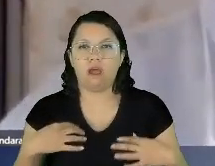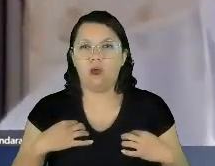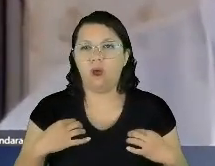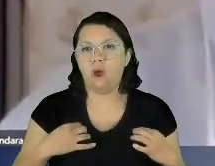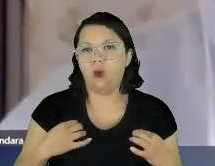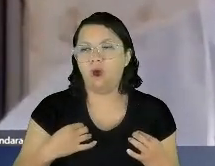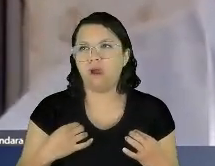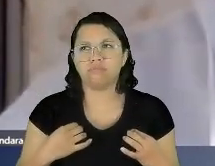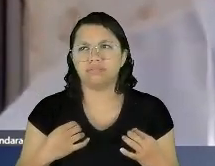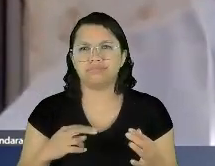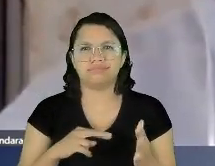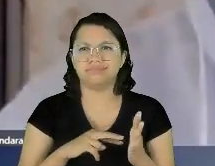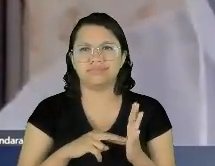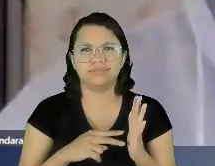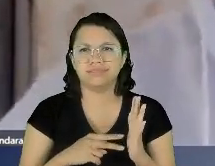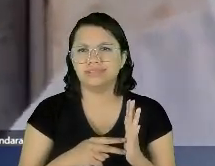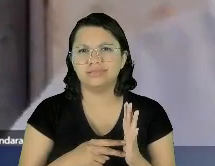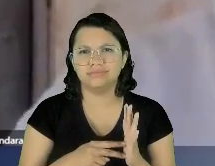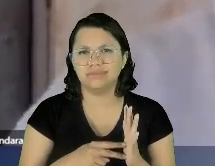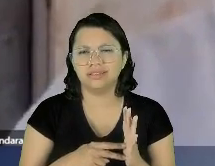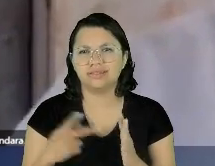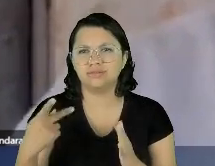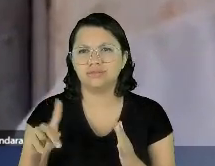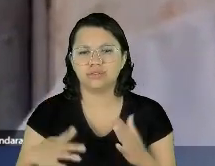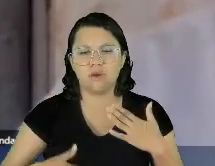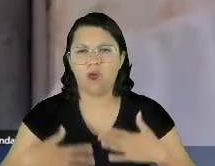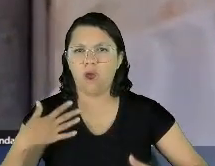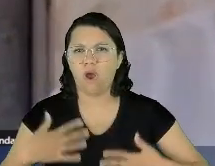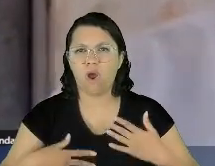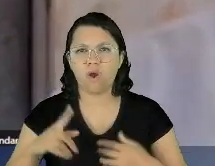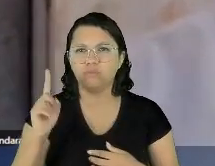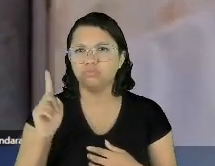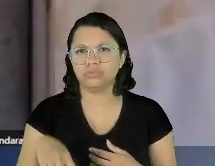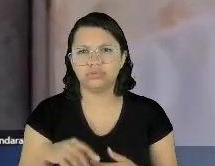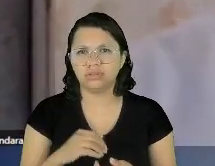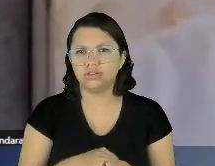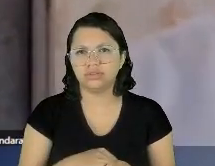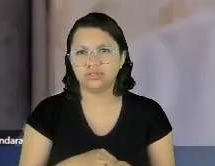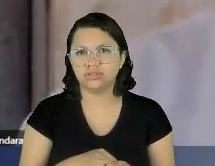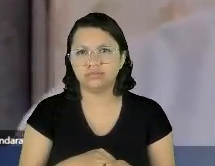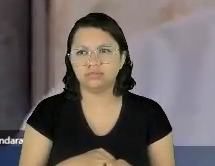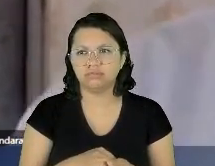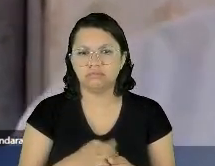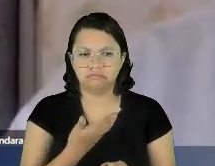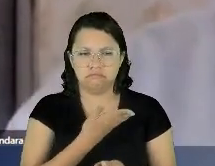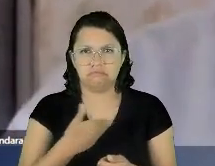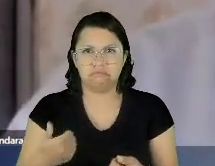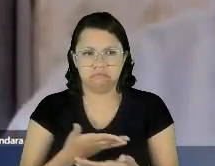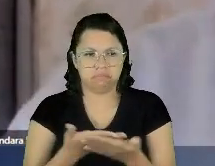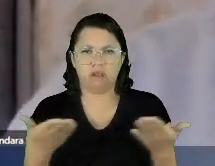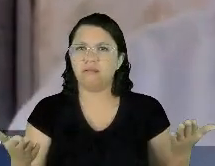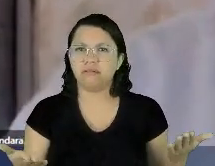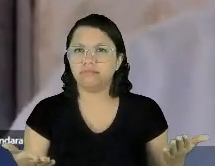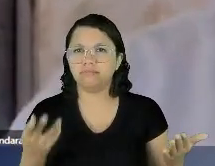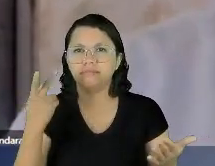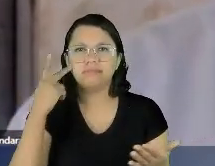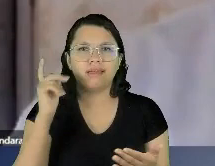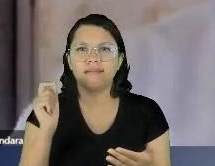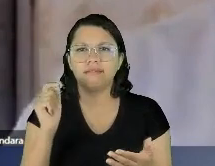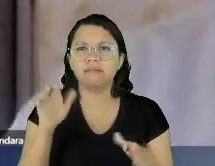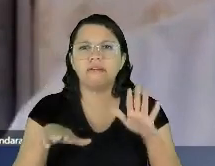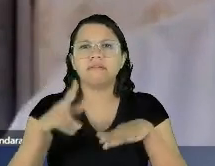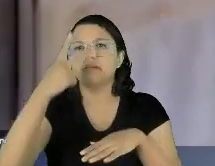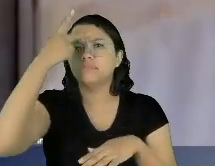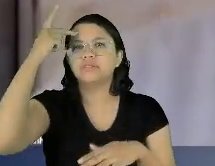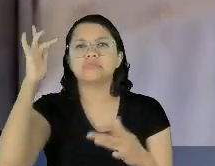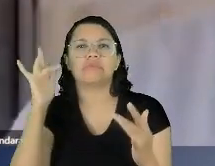não quer dizer que o seu corpo seja algo público para que qualquer pessoa o toque,